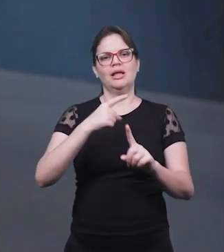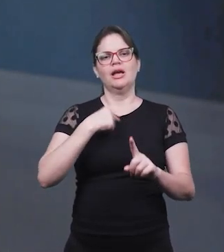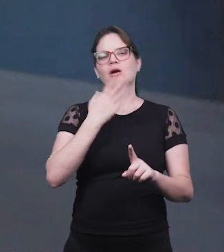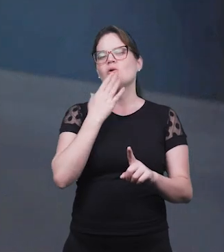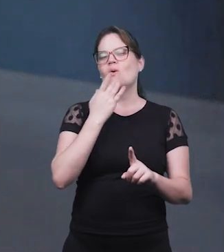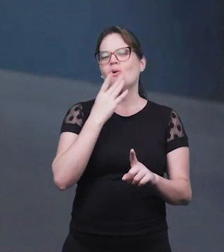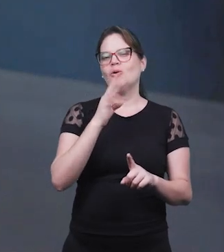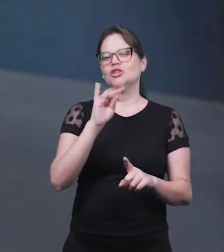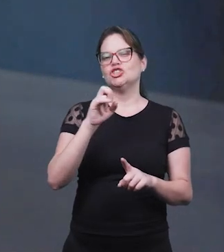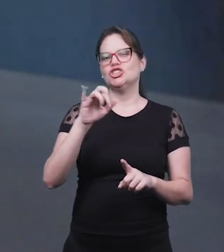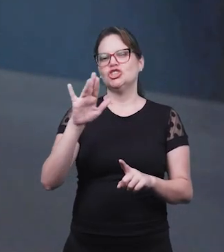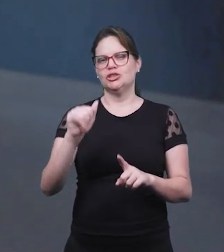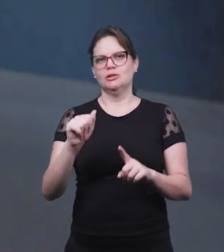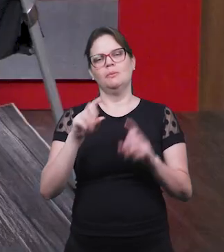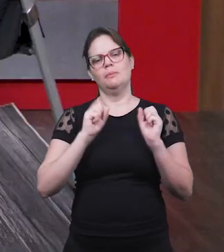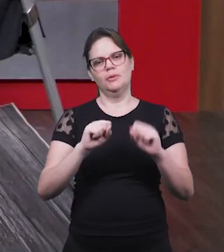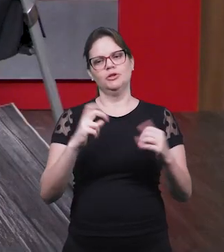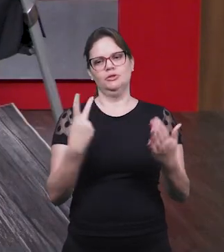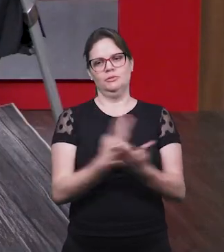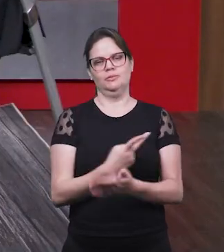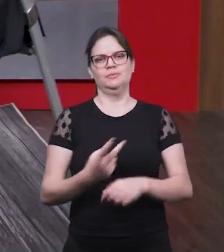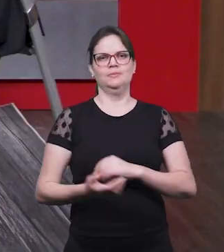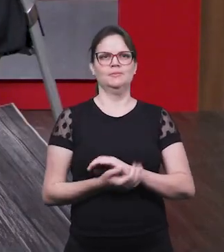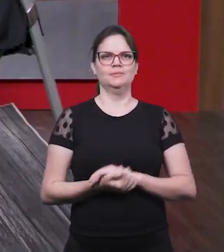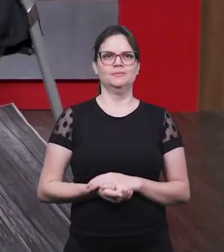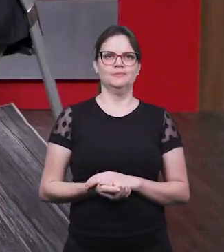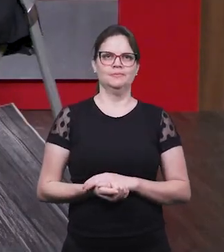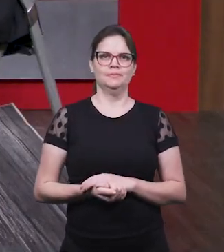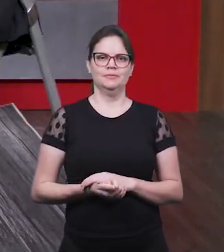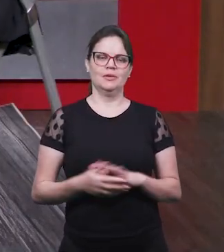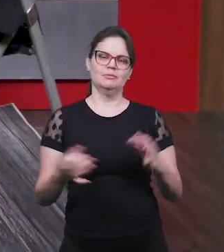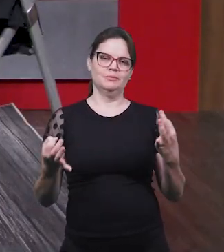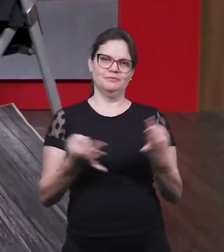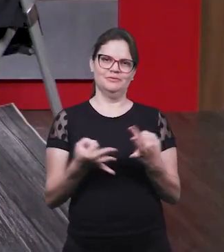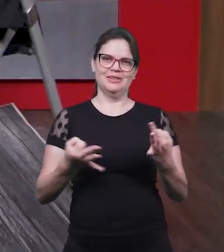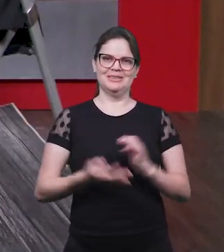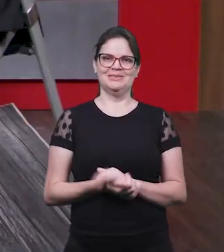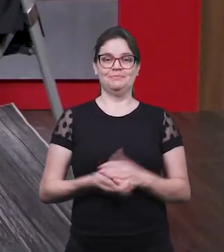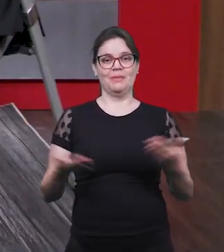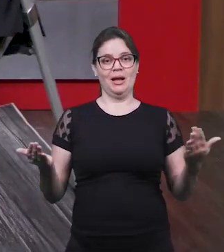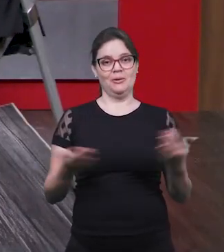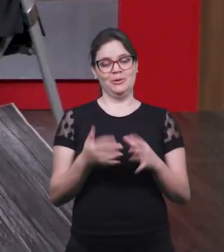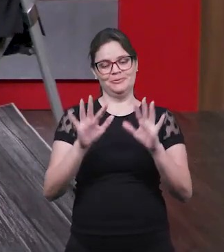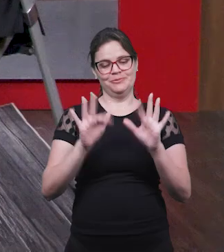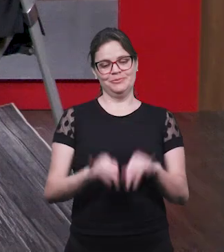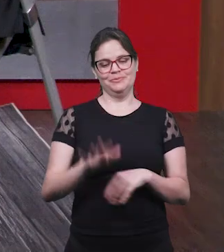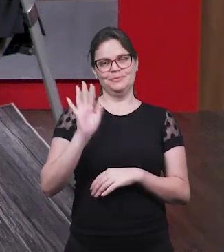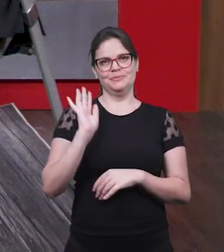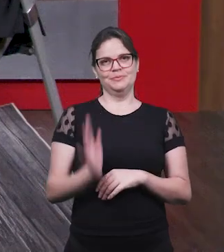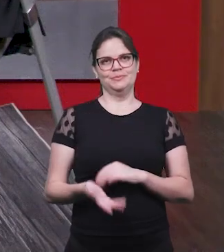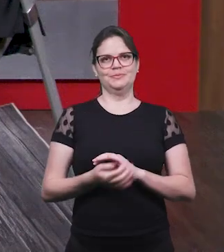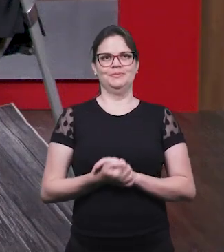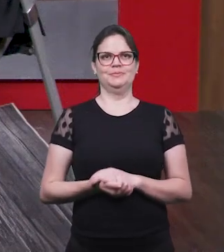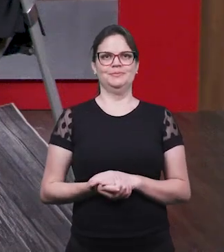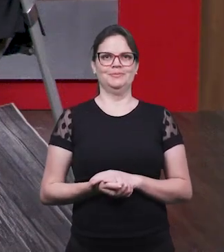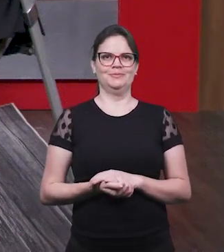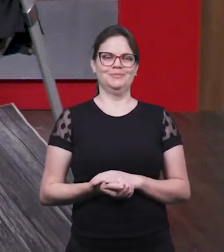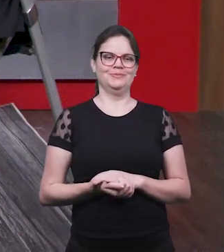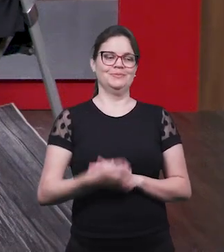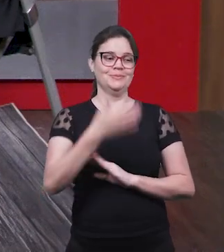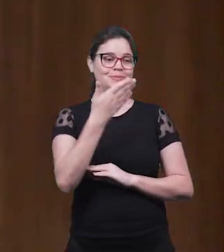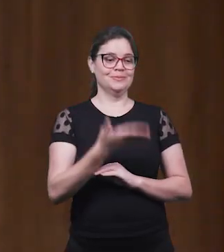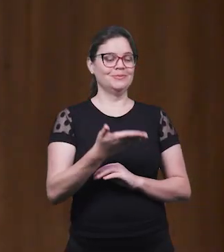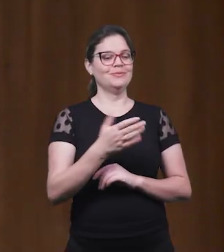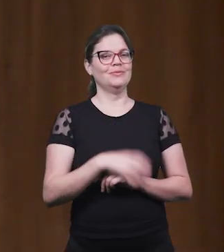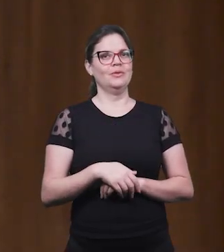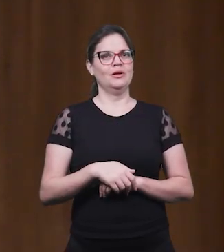e aí esses são hipoalergênicos. Perfeito. Estamos chegando ao fim. Doutor Biasutti, o que